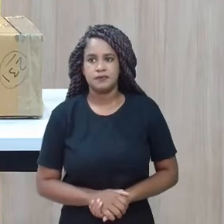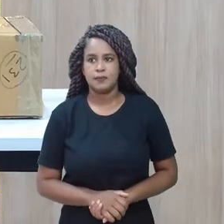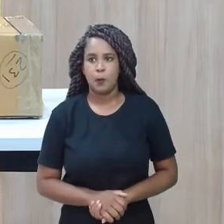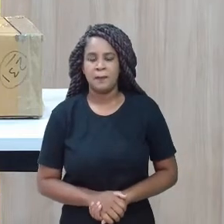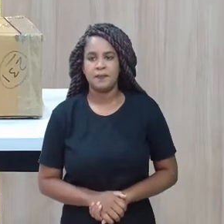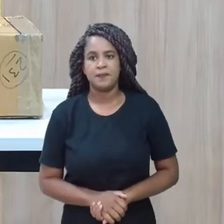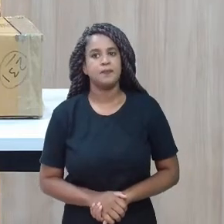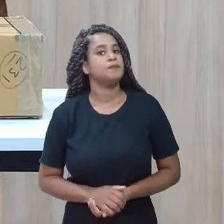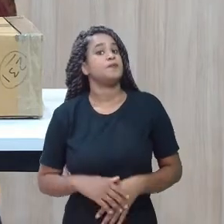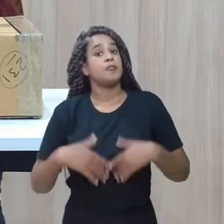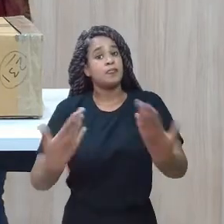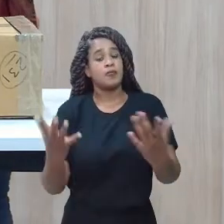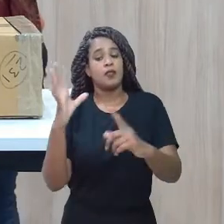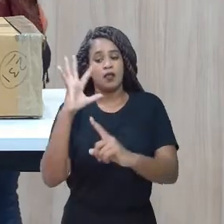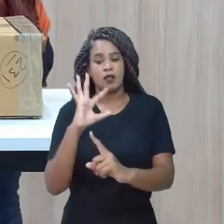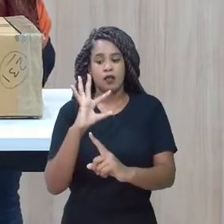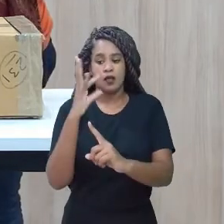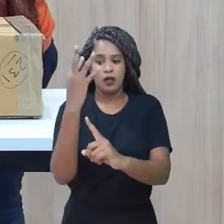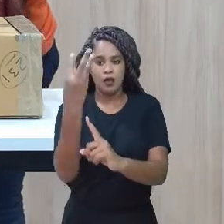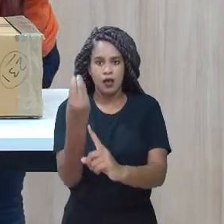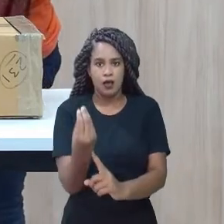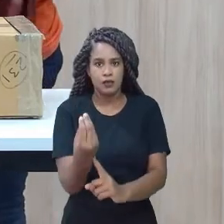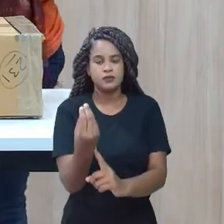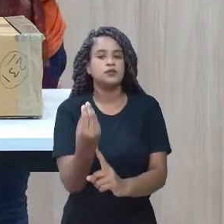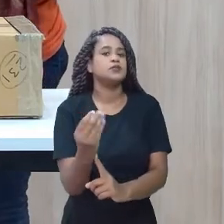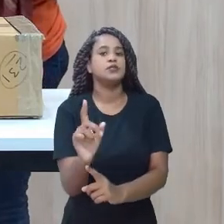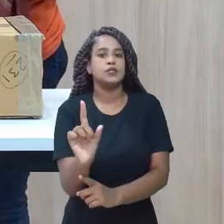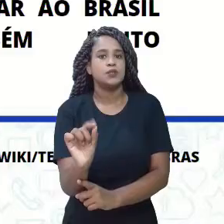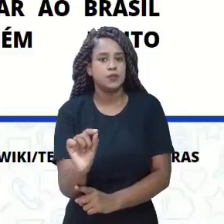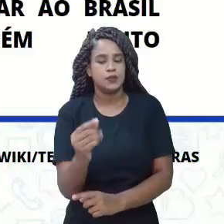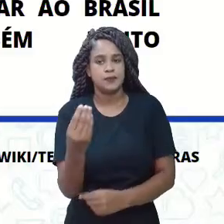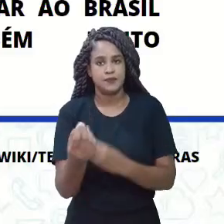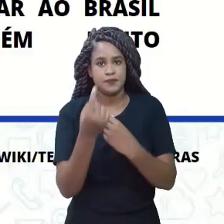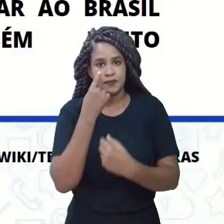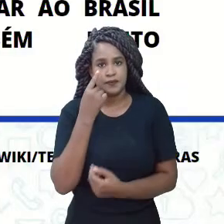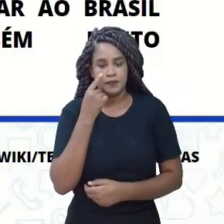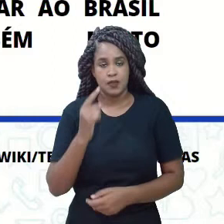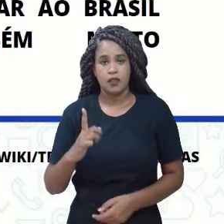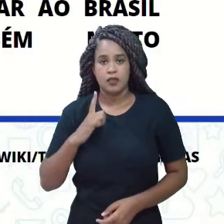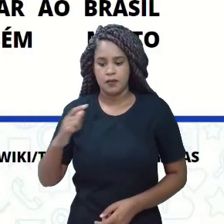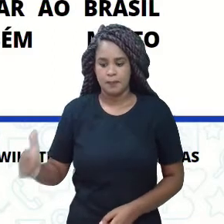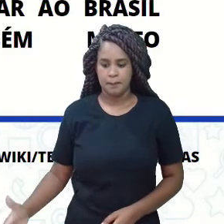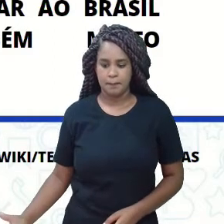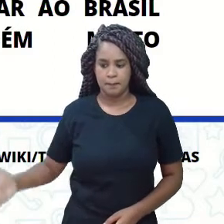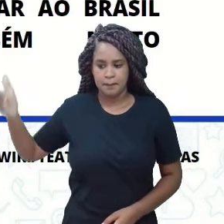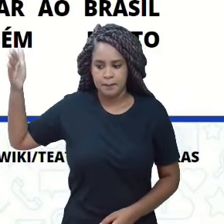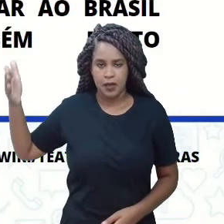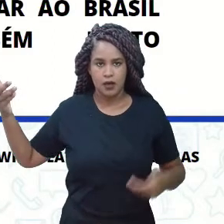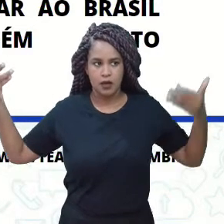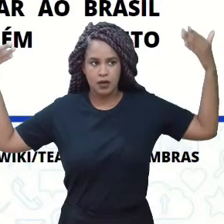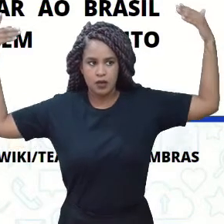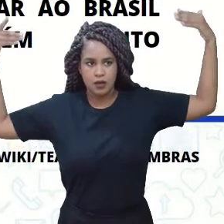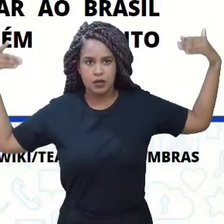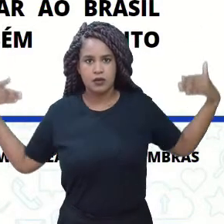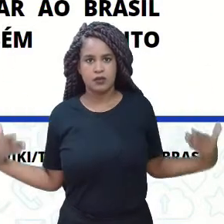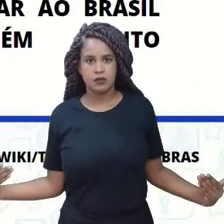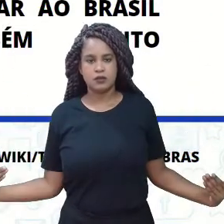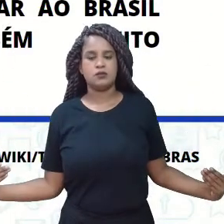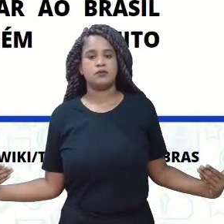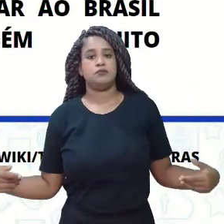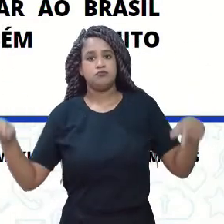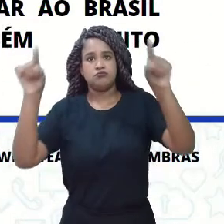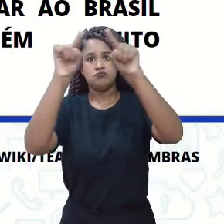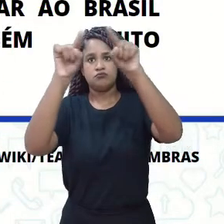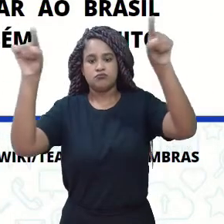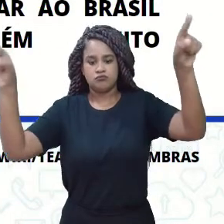Essa arte, ela consiste em uma projeção, que a gente já sabe, sobre paredes ou telas de linho,